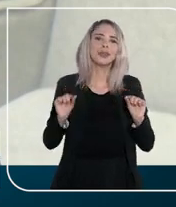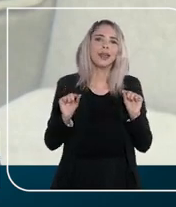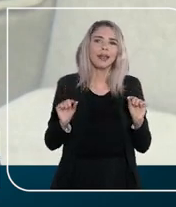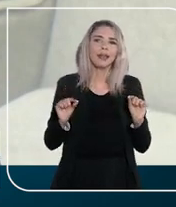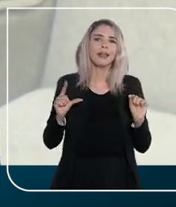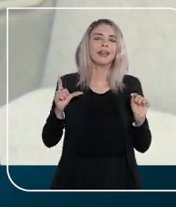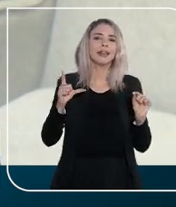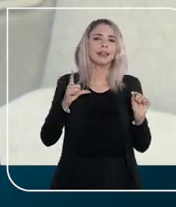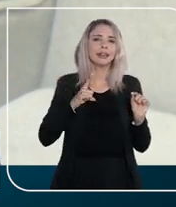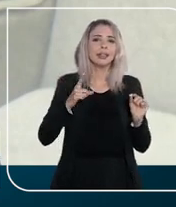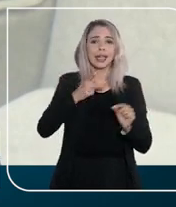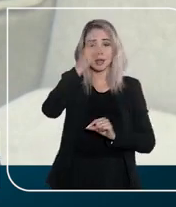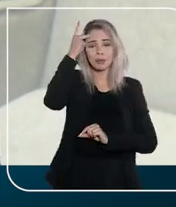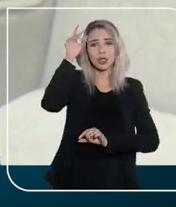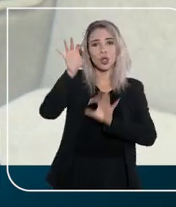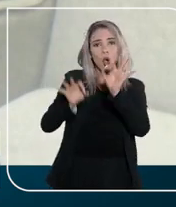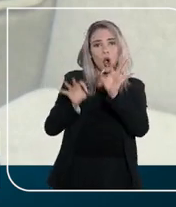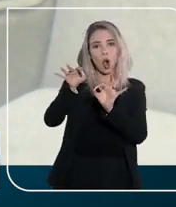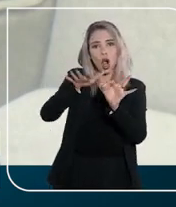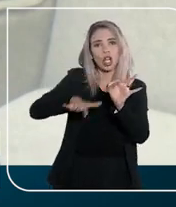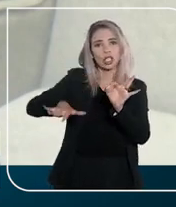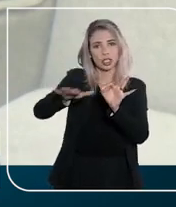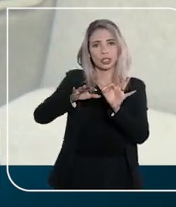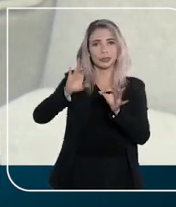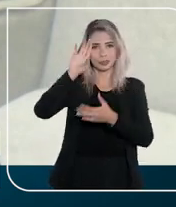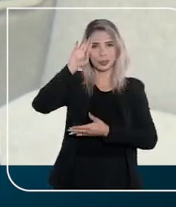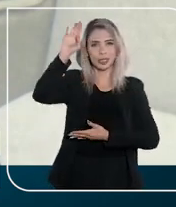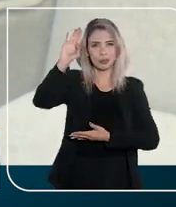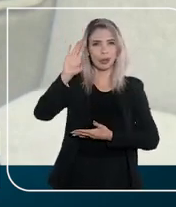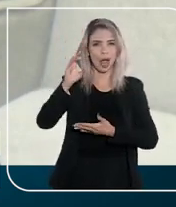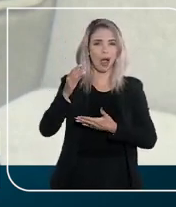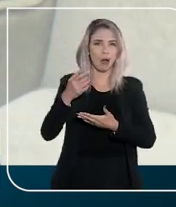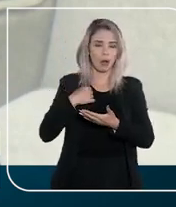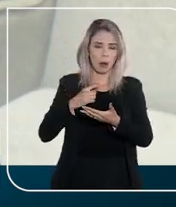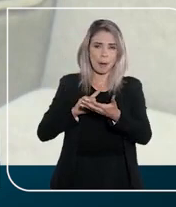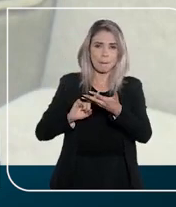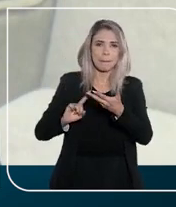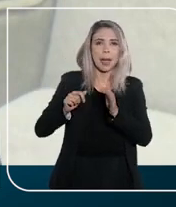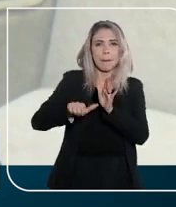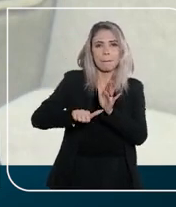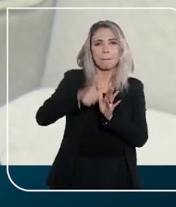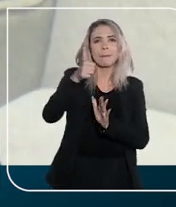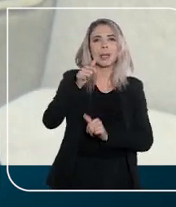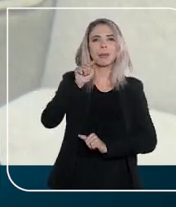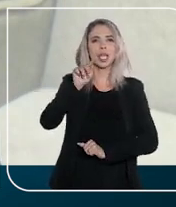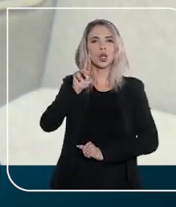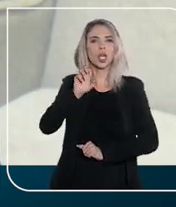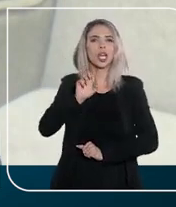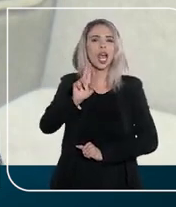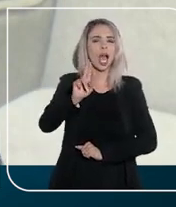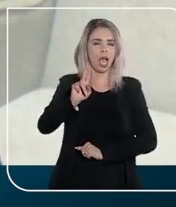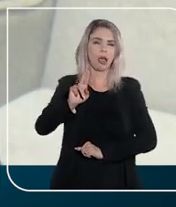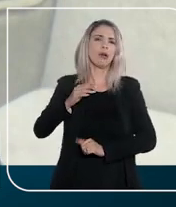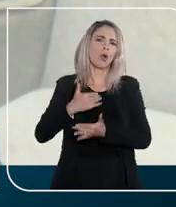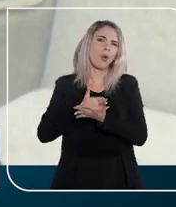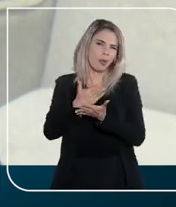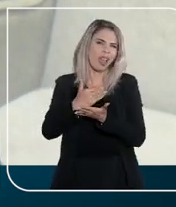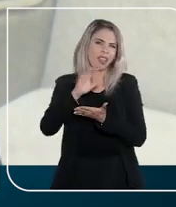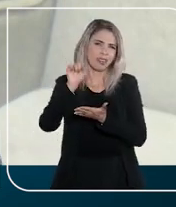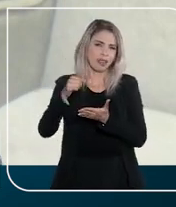leva o Poder Judiciário, principalmente nas suas instâncias iniciais, né? A, muitas vezes,